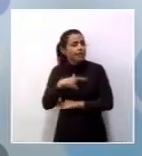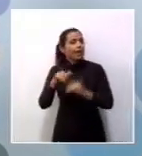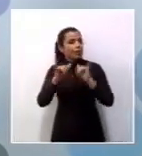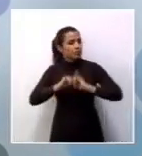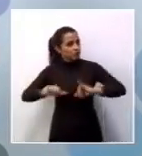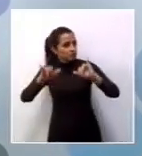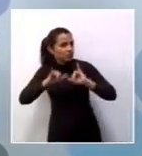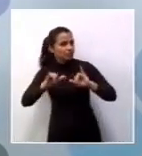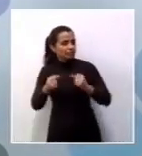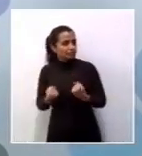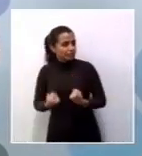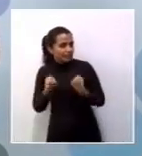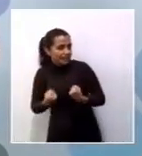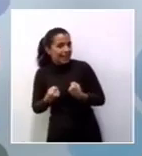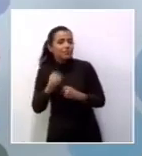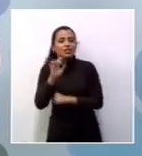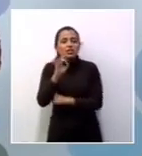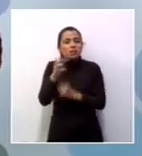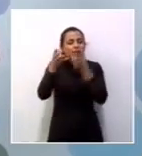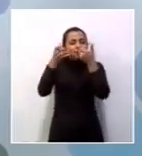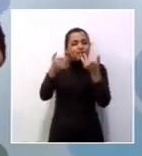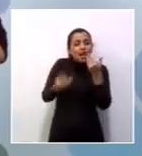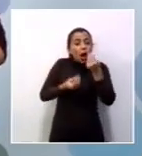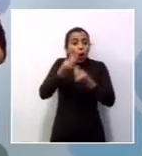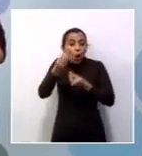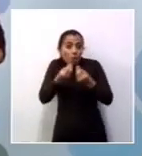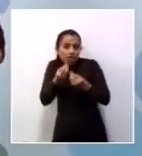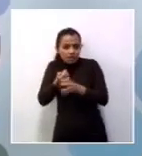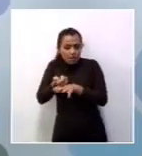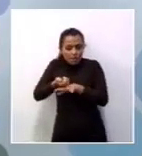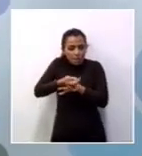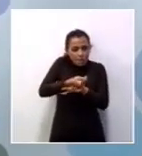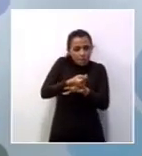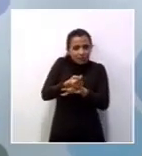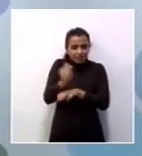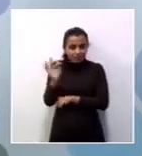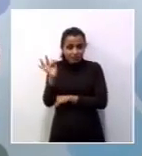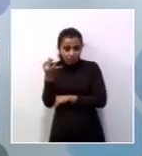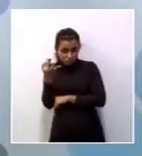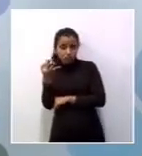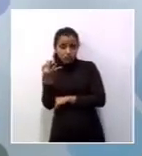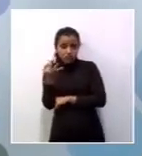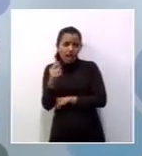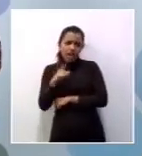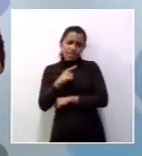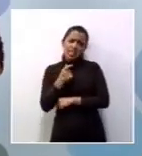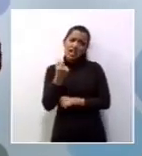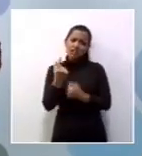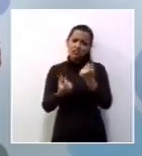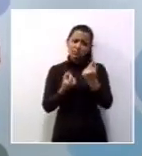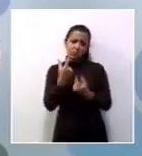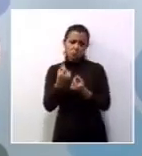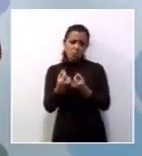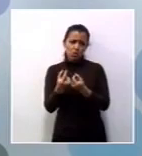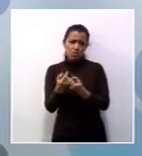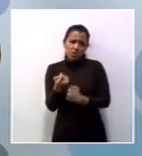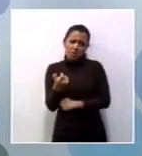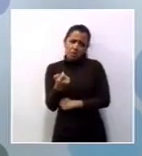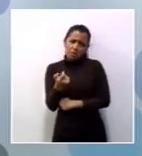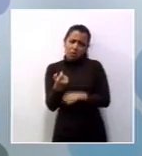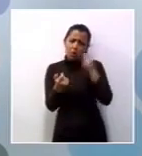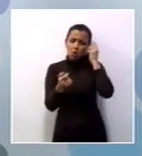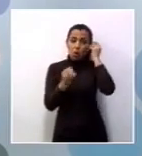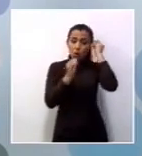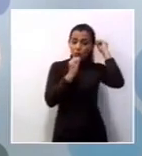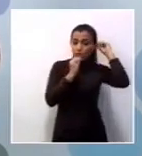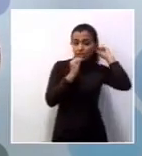tá? A gente tem fake news até menores, que são, por exemplo, os boatos que existem sobre nós. Quando você abre a